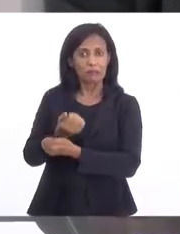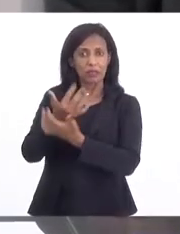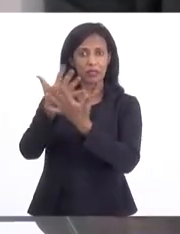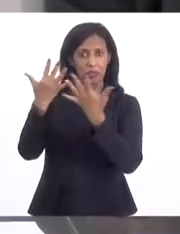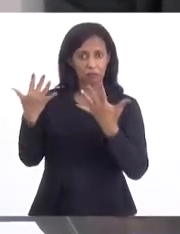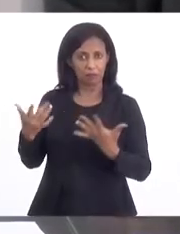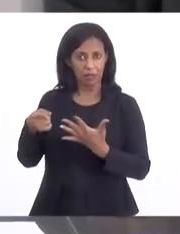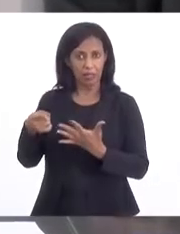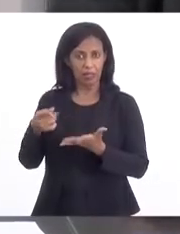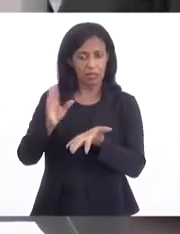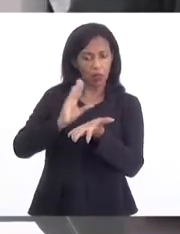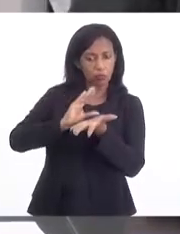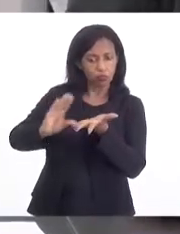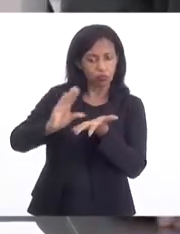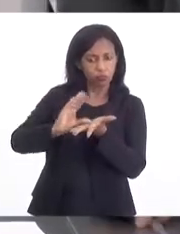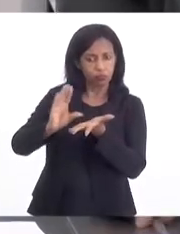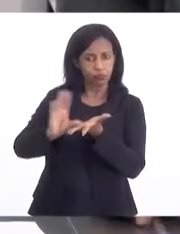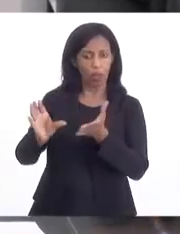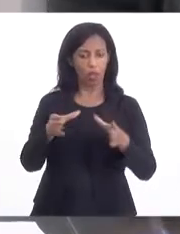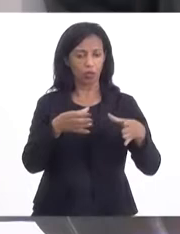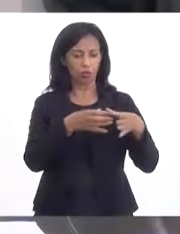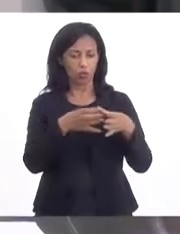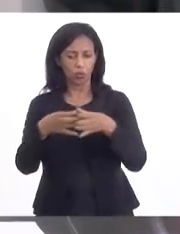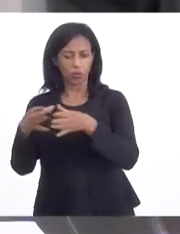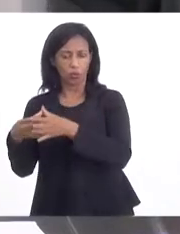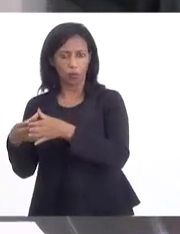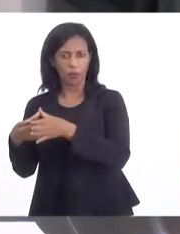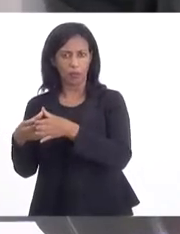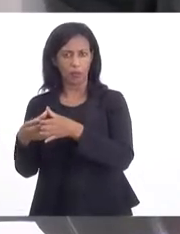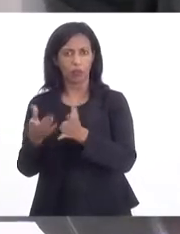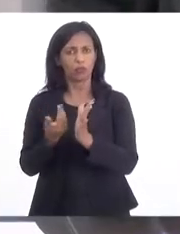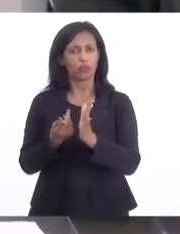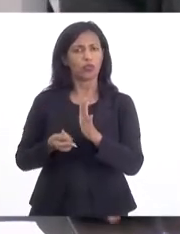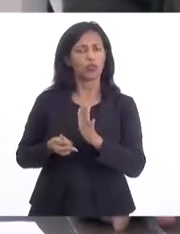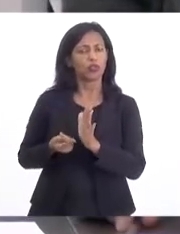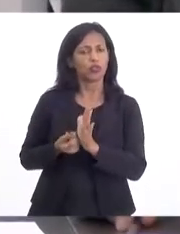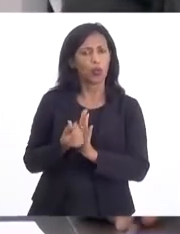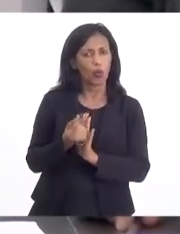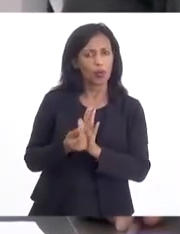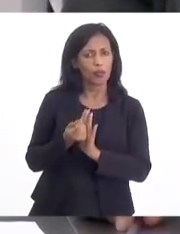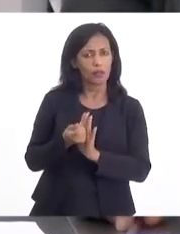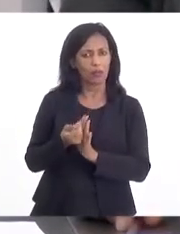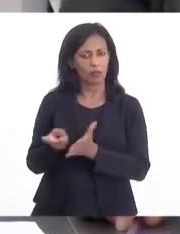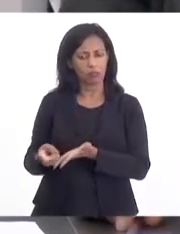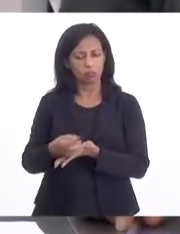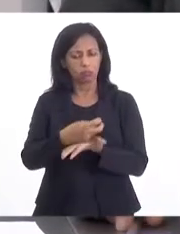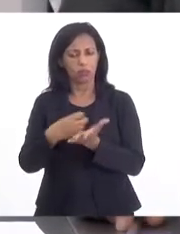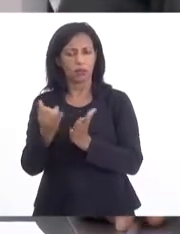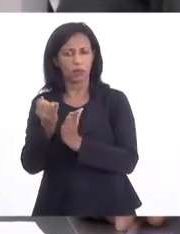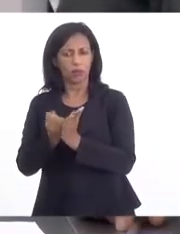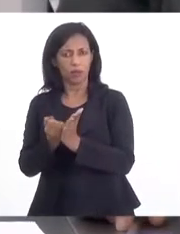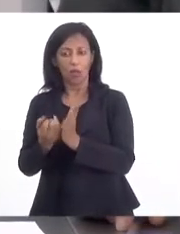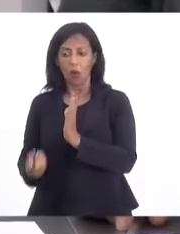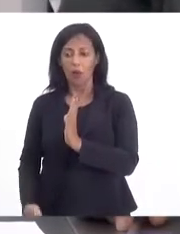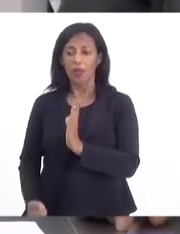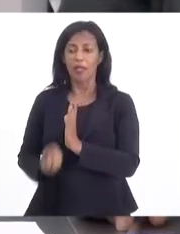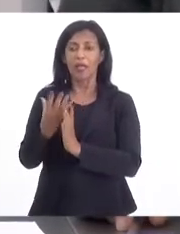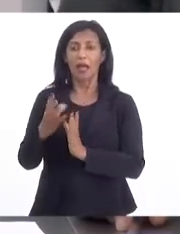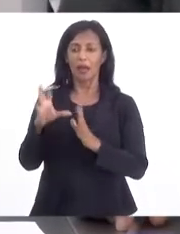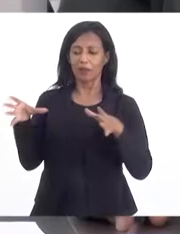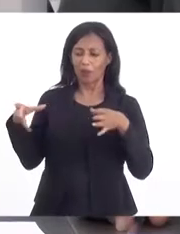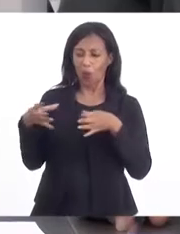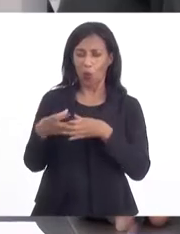recursos, as comissões de orçamento e tributação criaram esta subcomissão para acompanhar